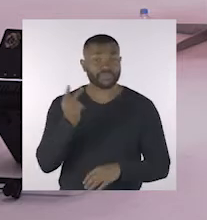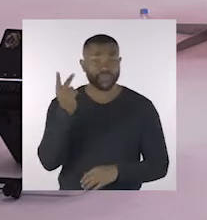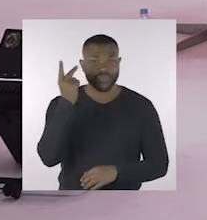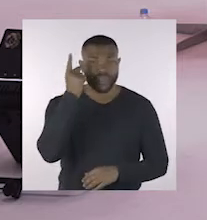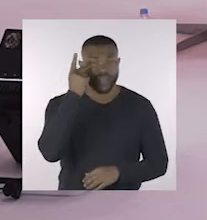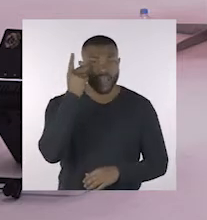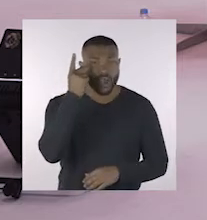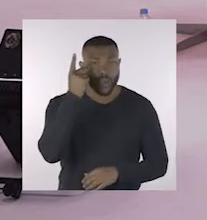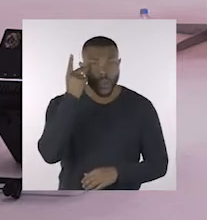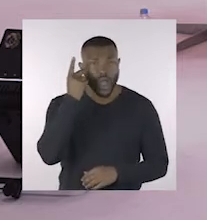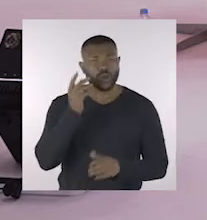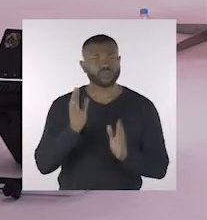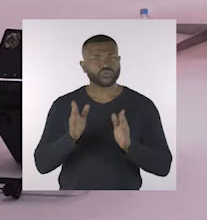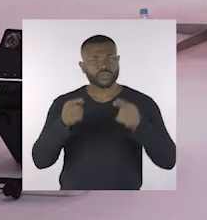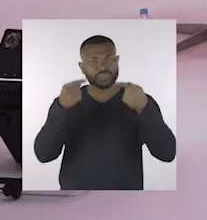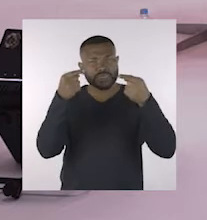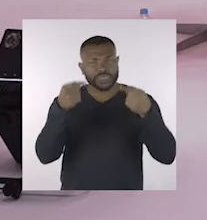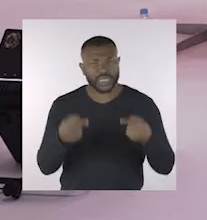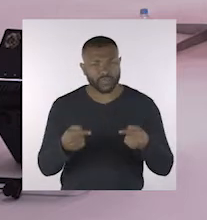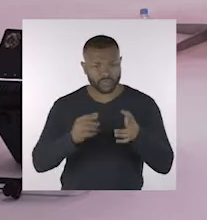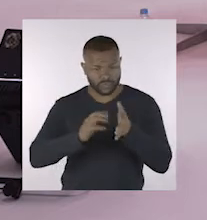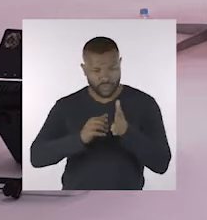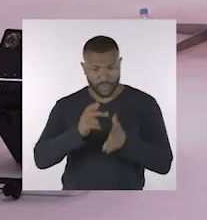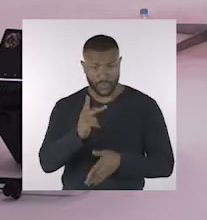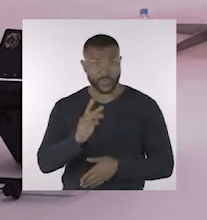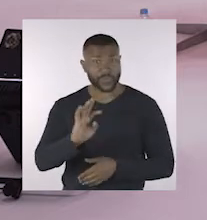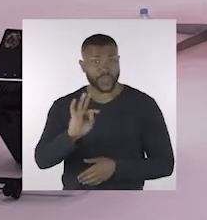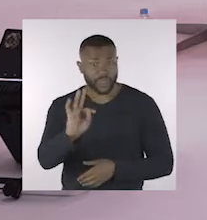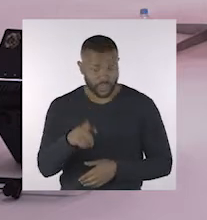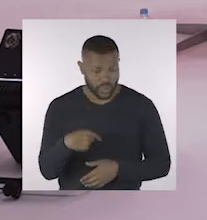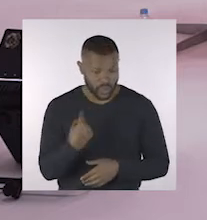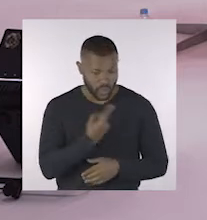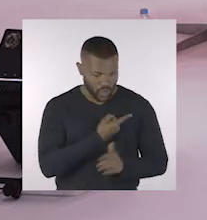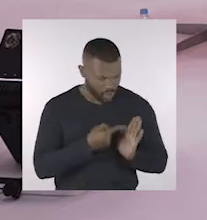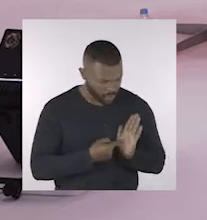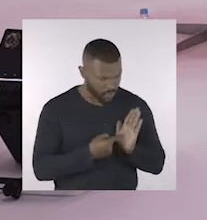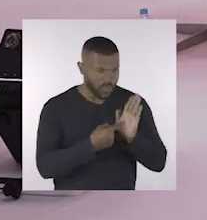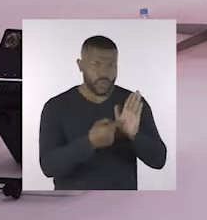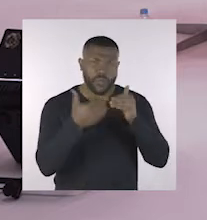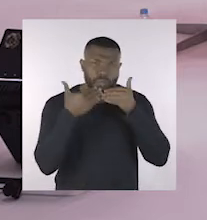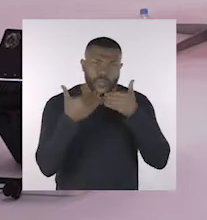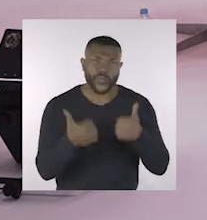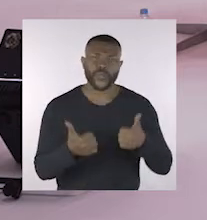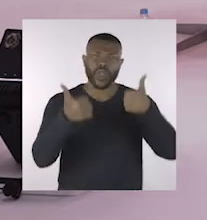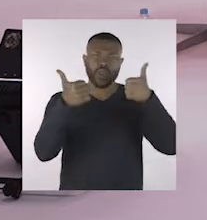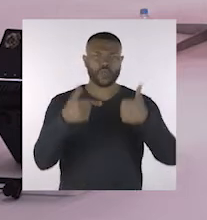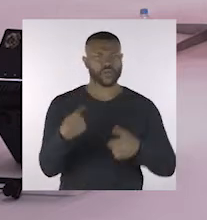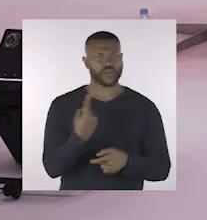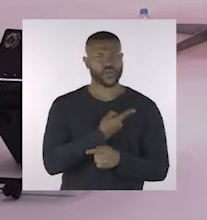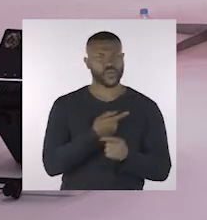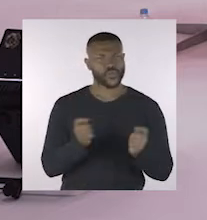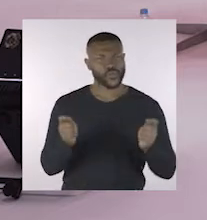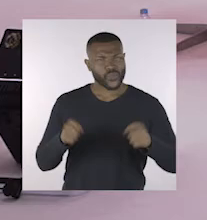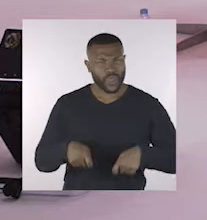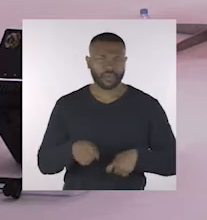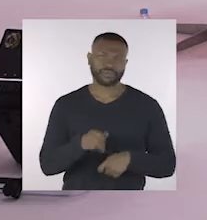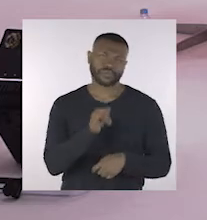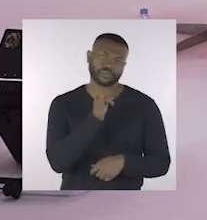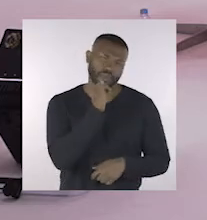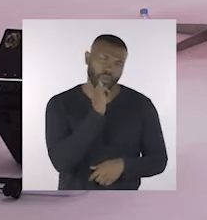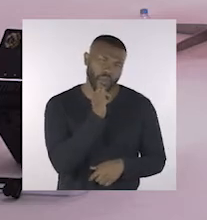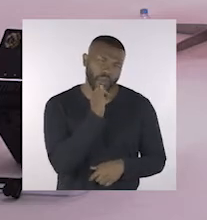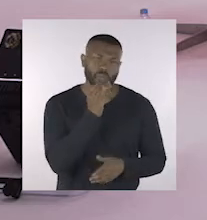Paulo foi um desafio para o PT e onde nós mostramos o melhor da nossa potencialidade